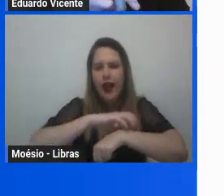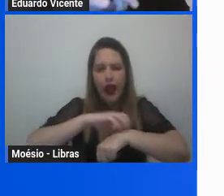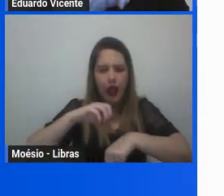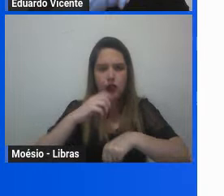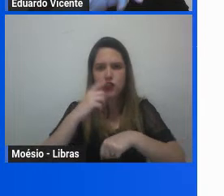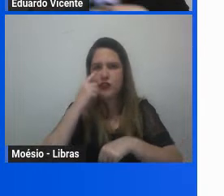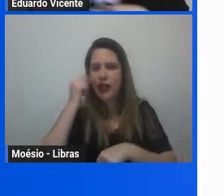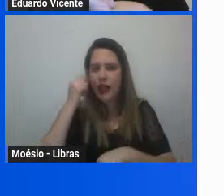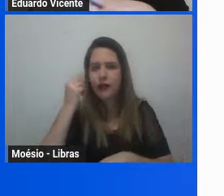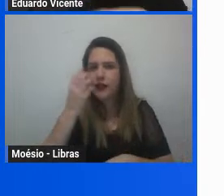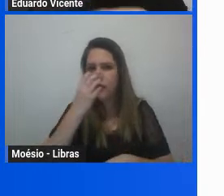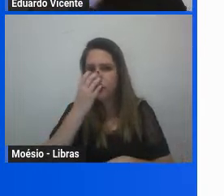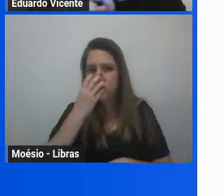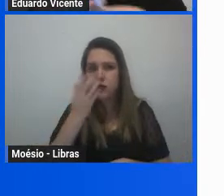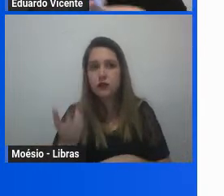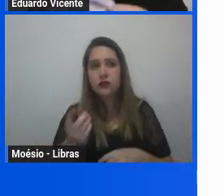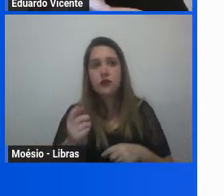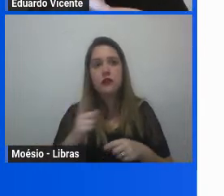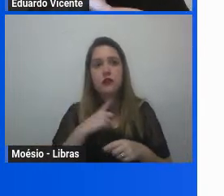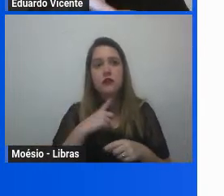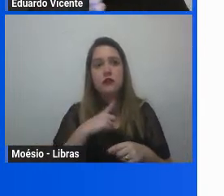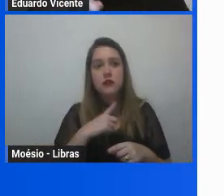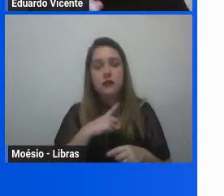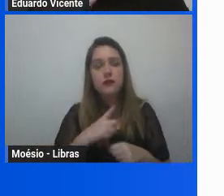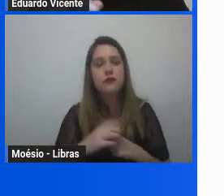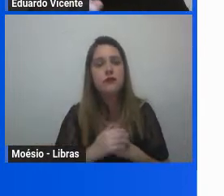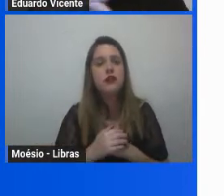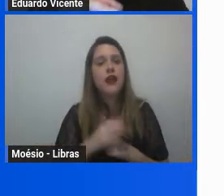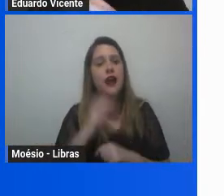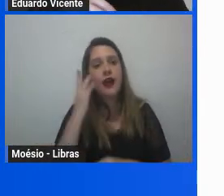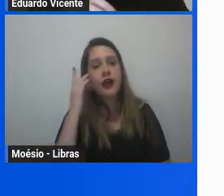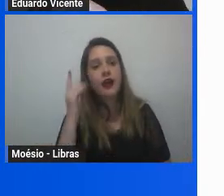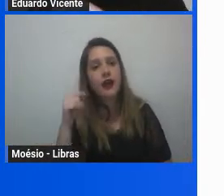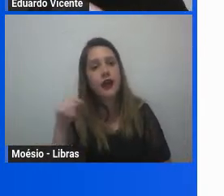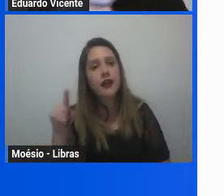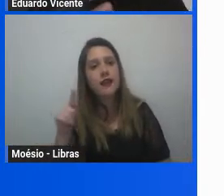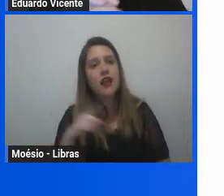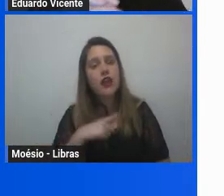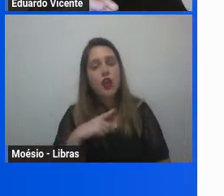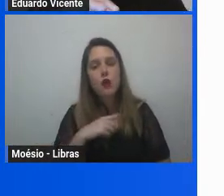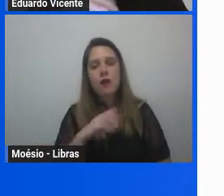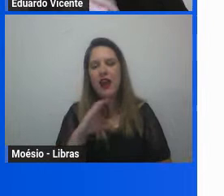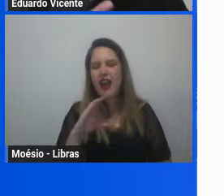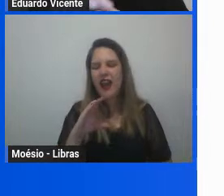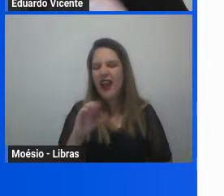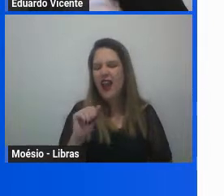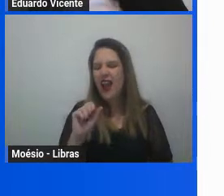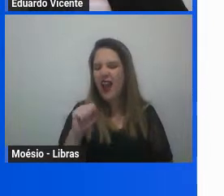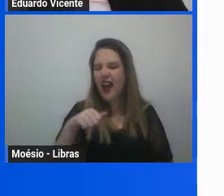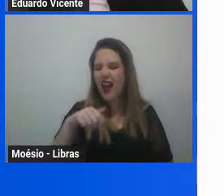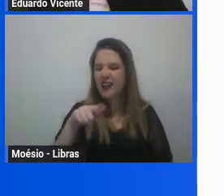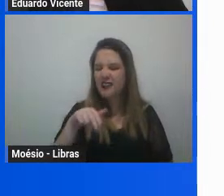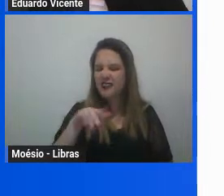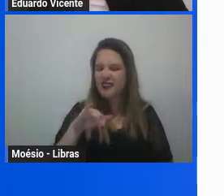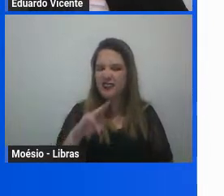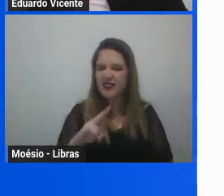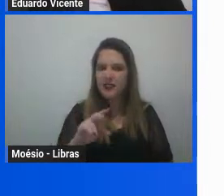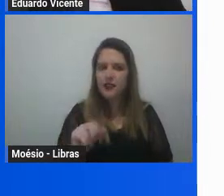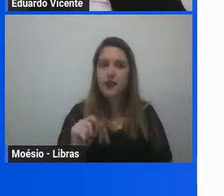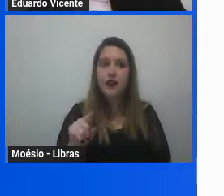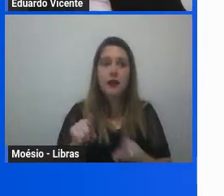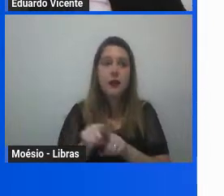né? E acabou batendo e arranhou? Amanhã tem uma casquinha, não tem? Essas casquinhas são chamadas de